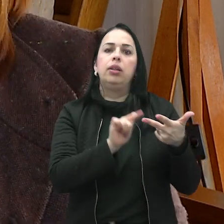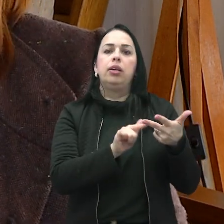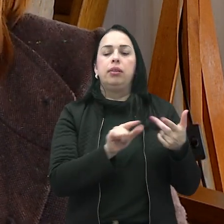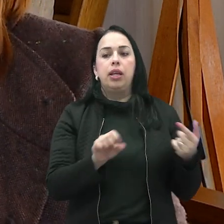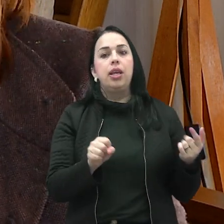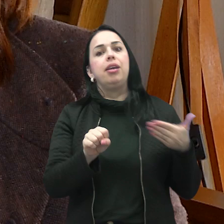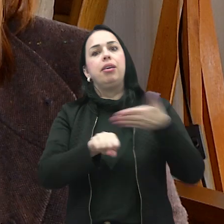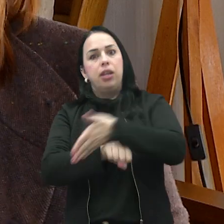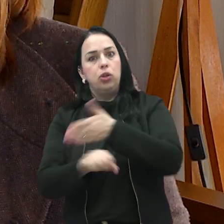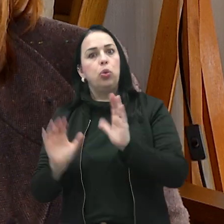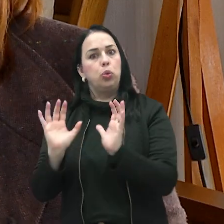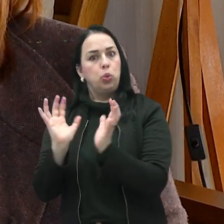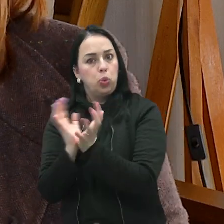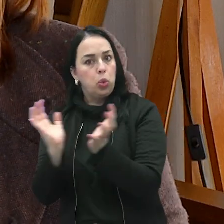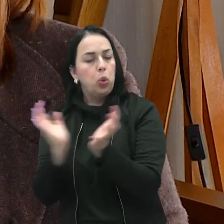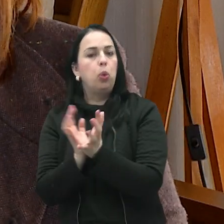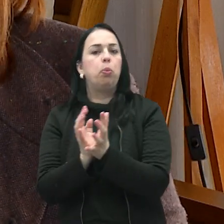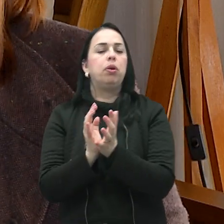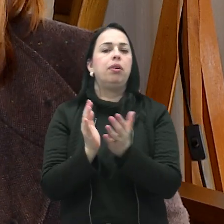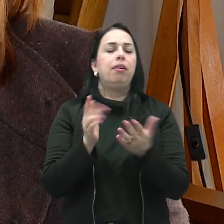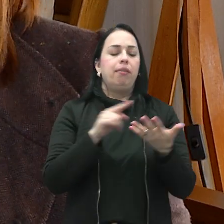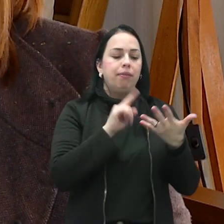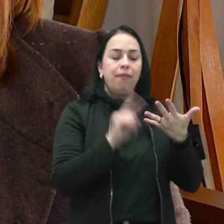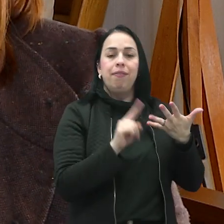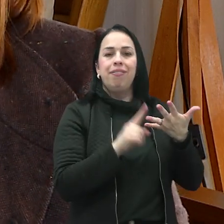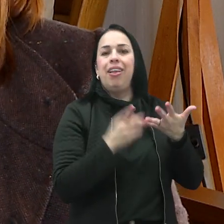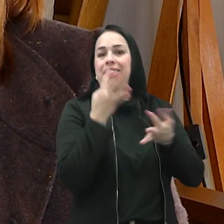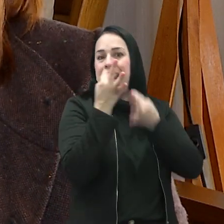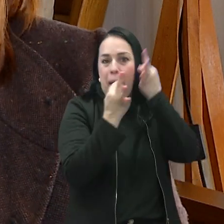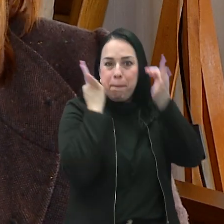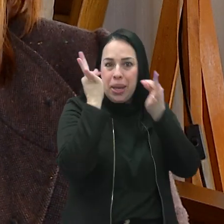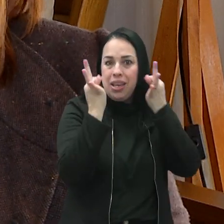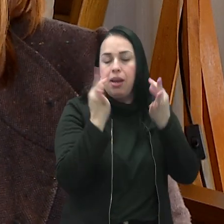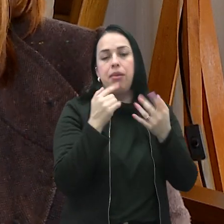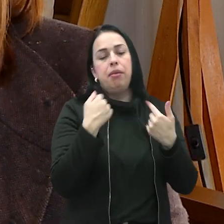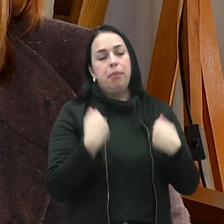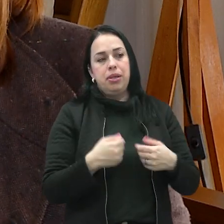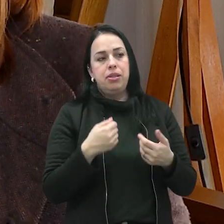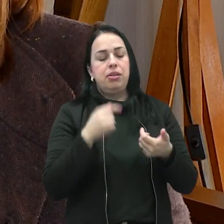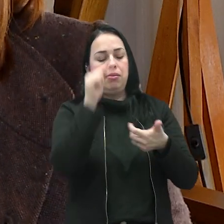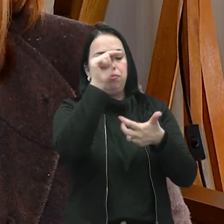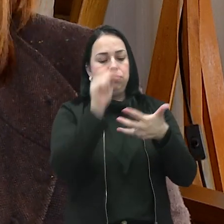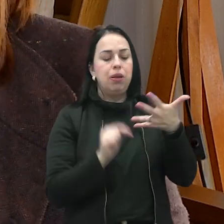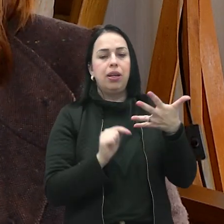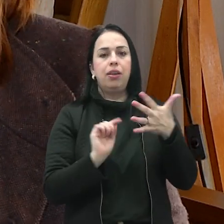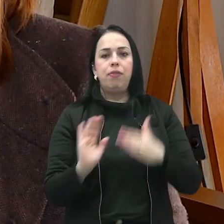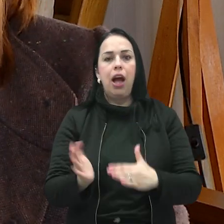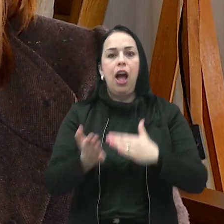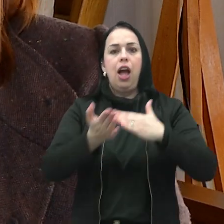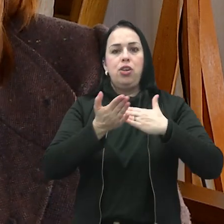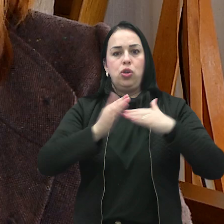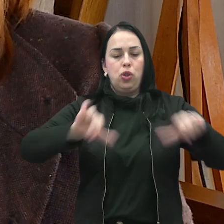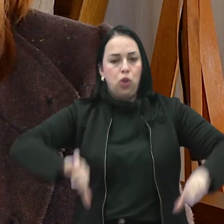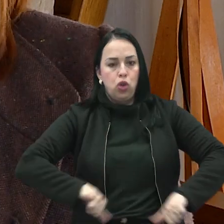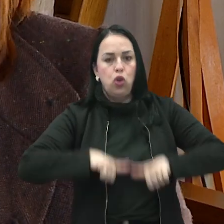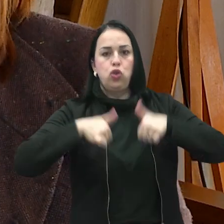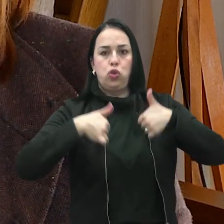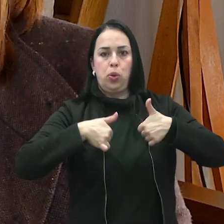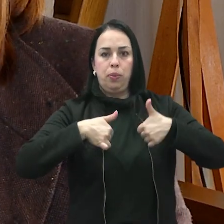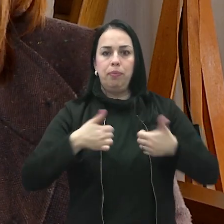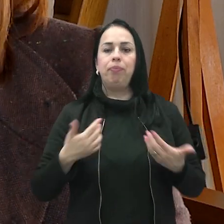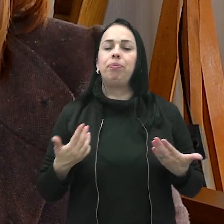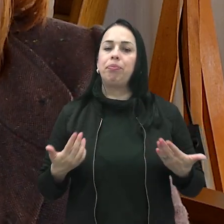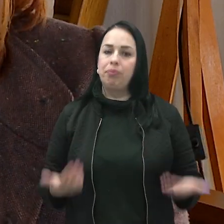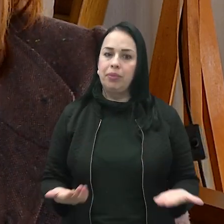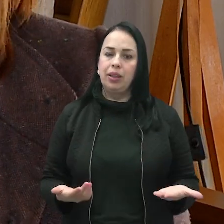escolhas, cuidar dos seus hábitos, participar de grupos de autoajuda, fazer terapia. Ela precisa buscar atividades que